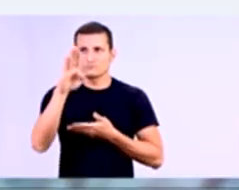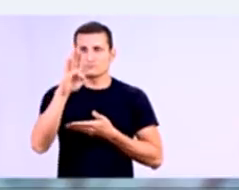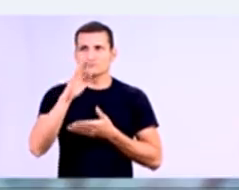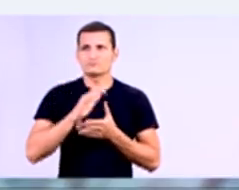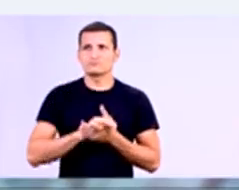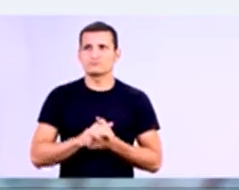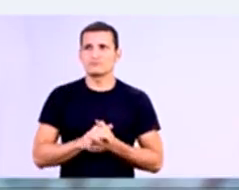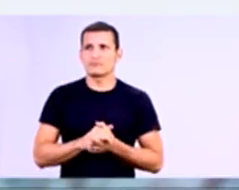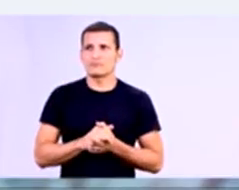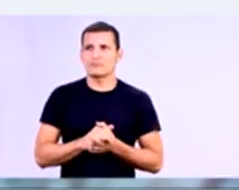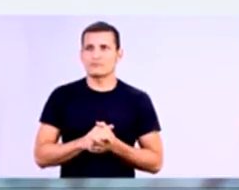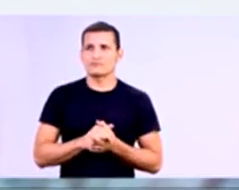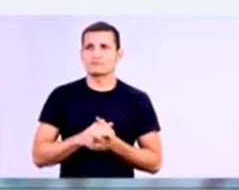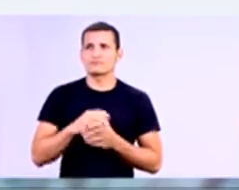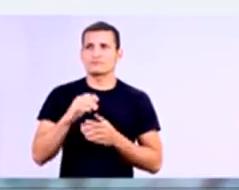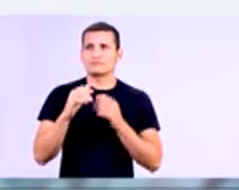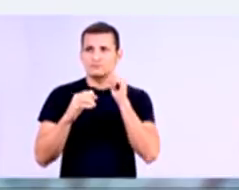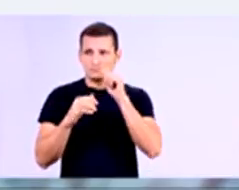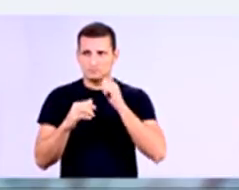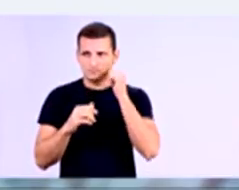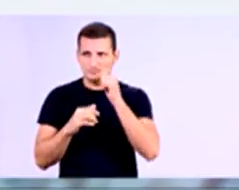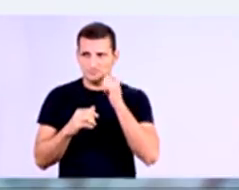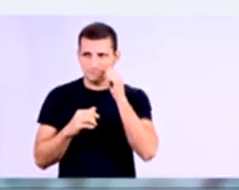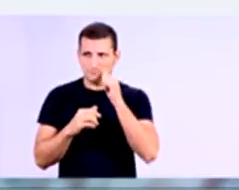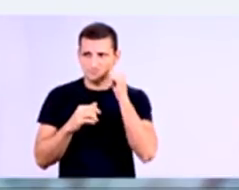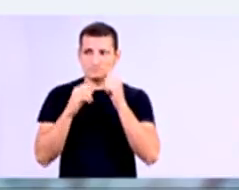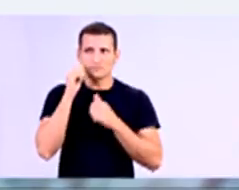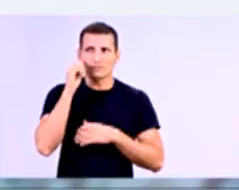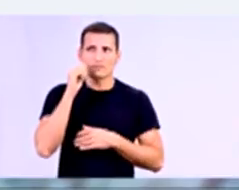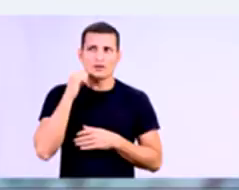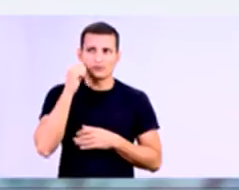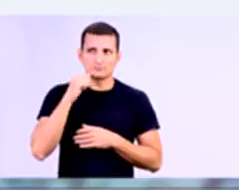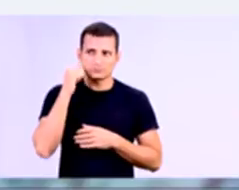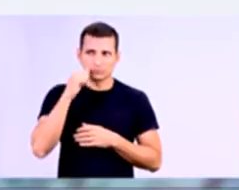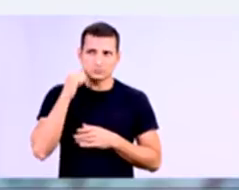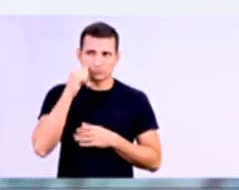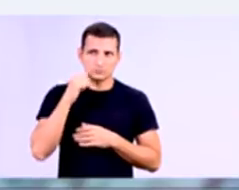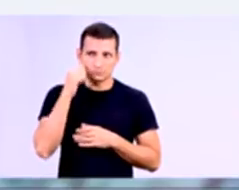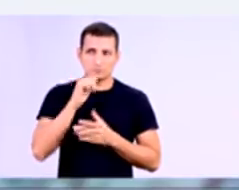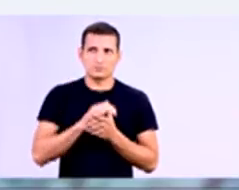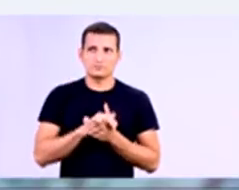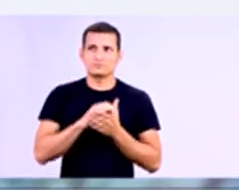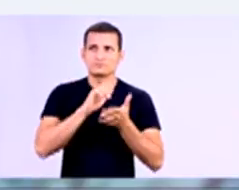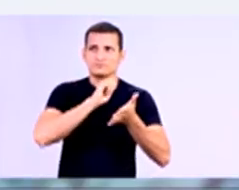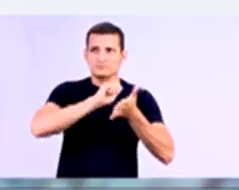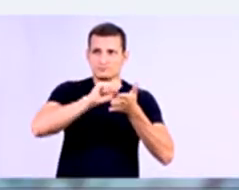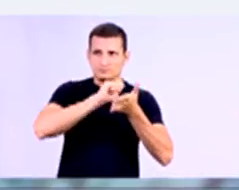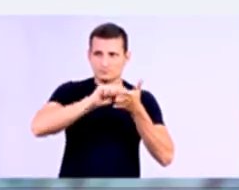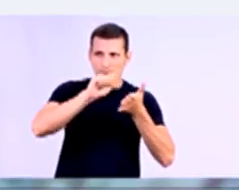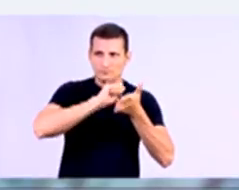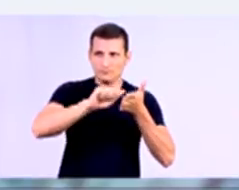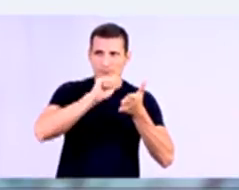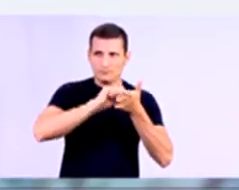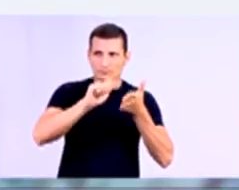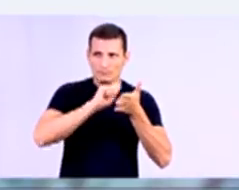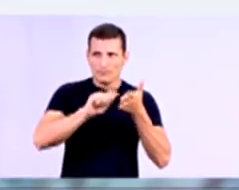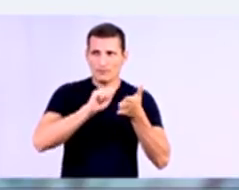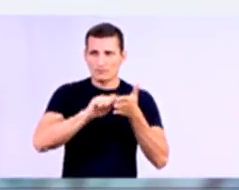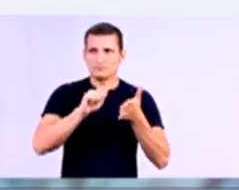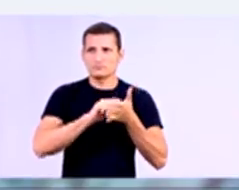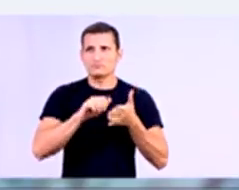dos nossos atores. Então, eu teria aqui, por exemplo, no nosso blog, o ator e escritor, onde ele